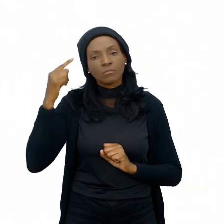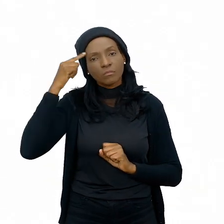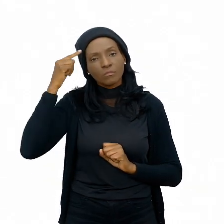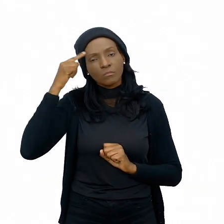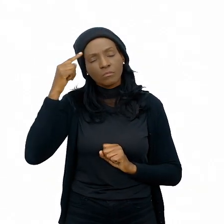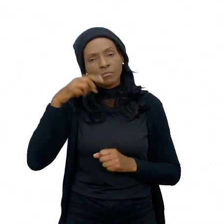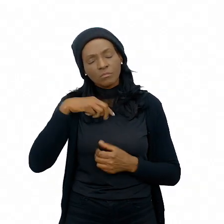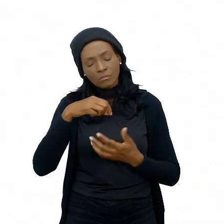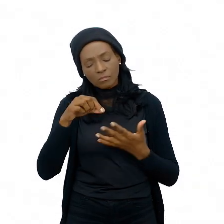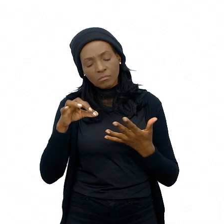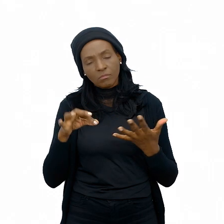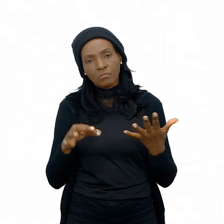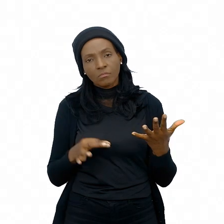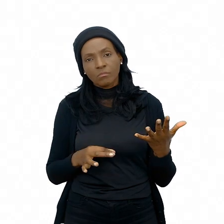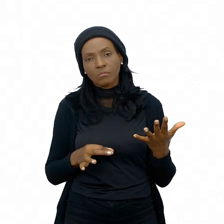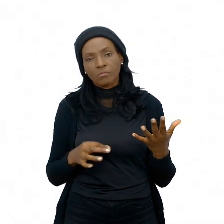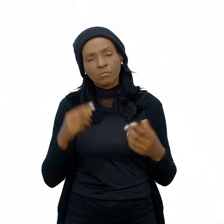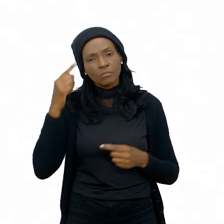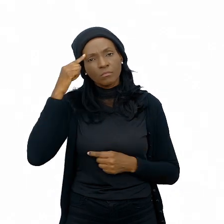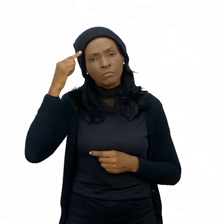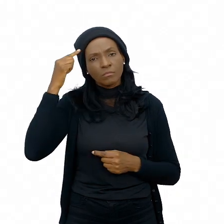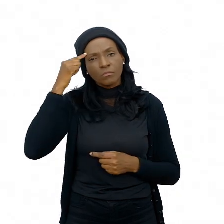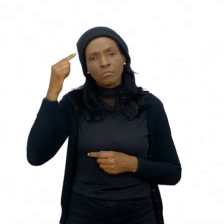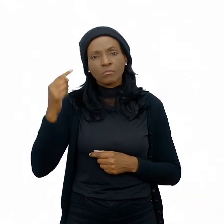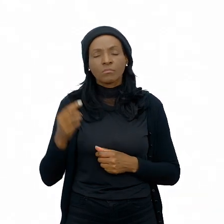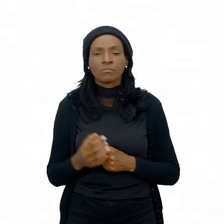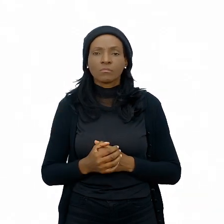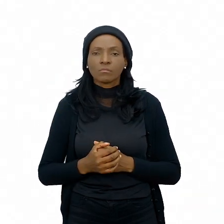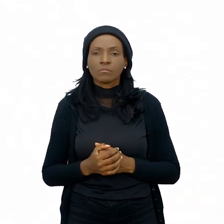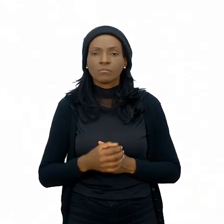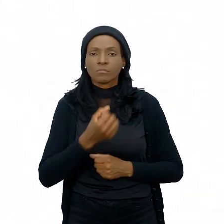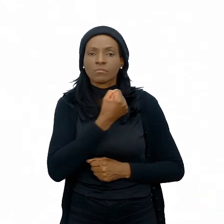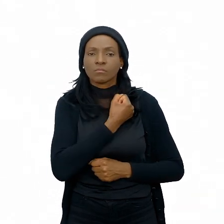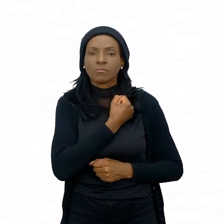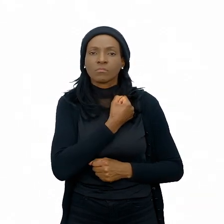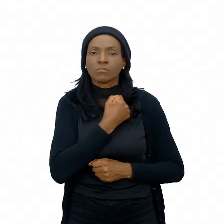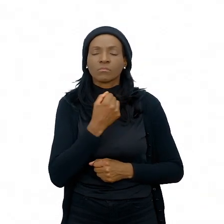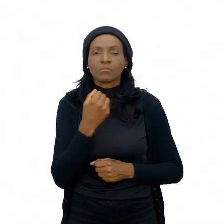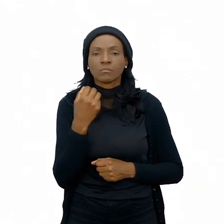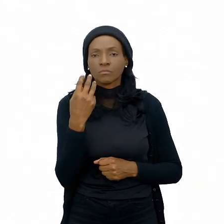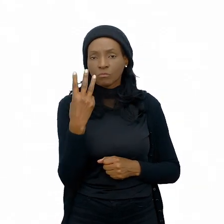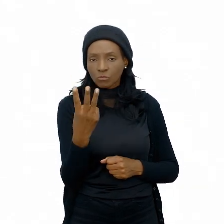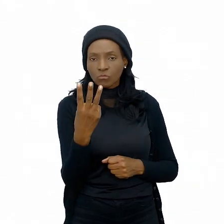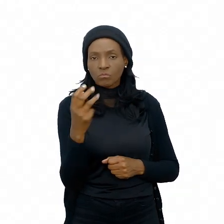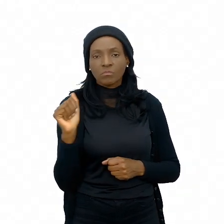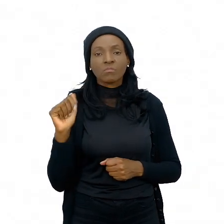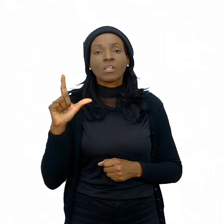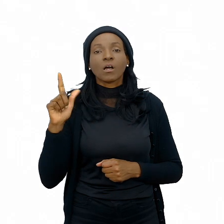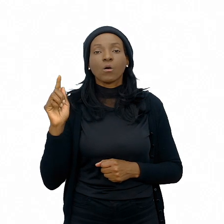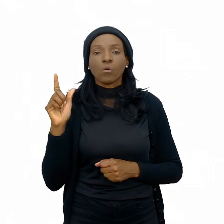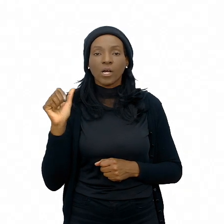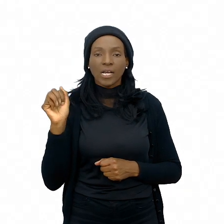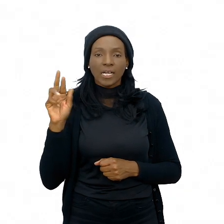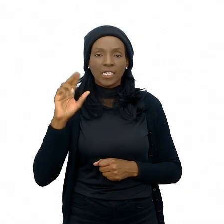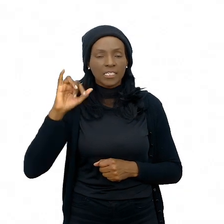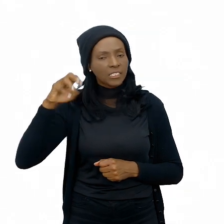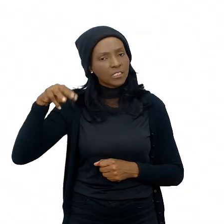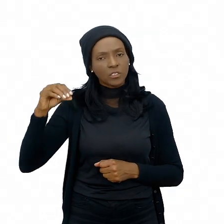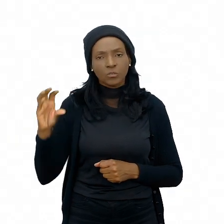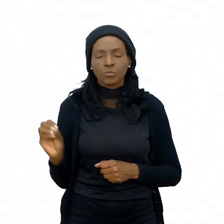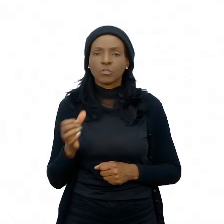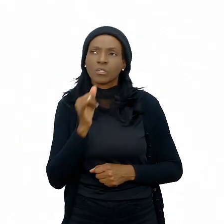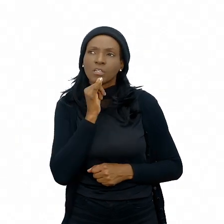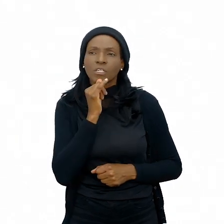nessas características, pensando em números com 3 algarismos, por exemplo, 345